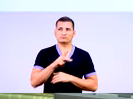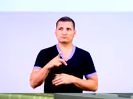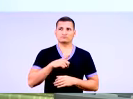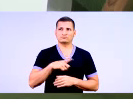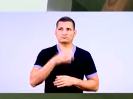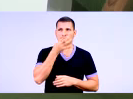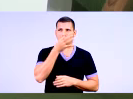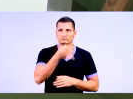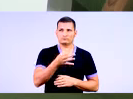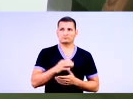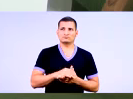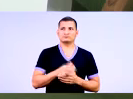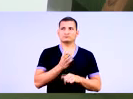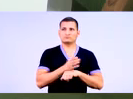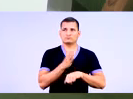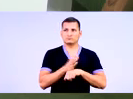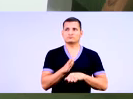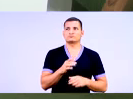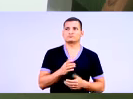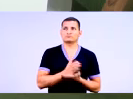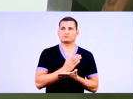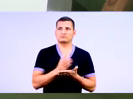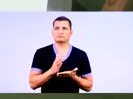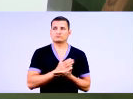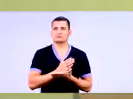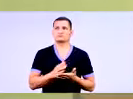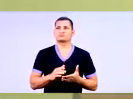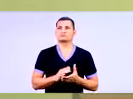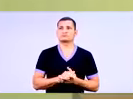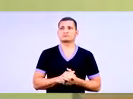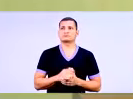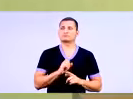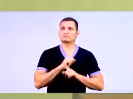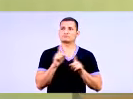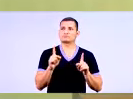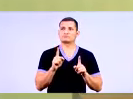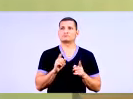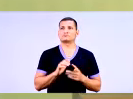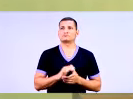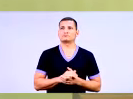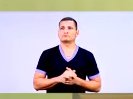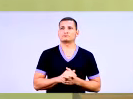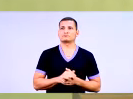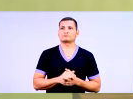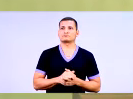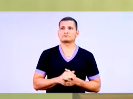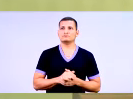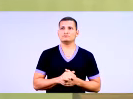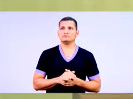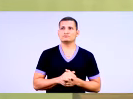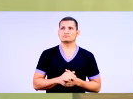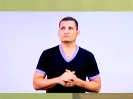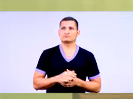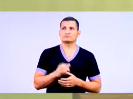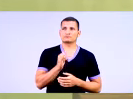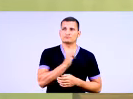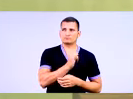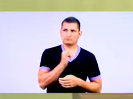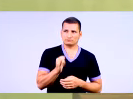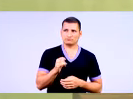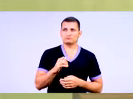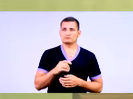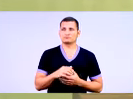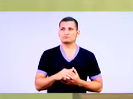sobre o exercício? Não, eles estão comentando, as tutoras, os tutores